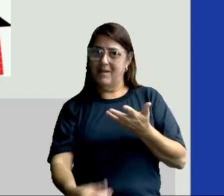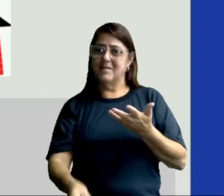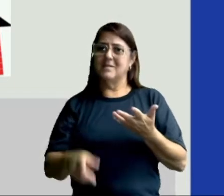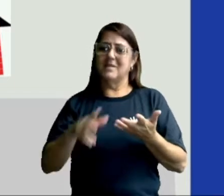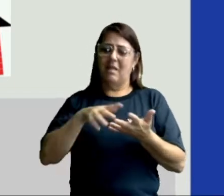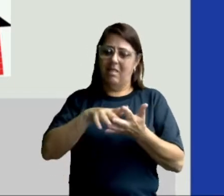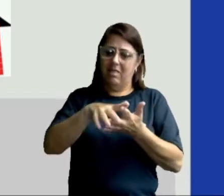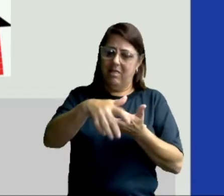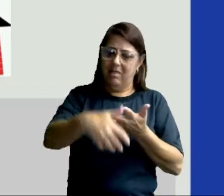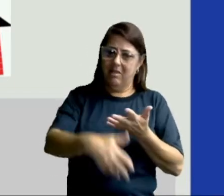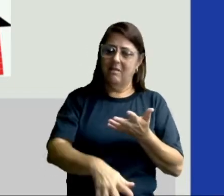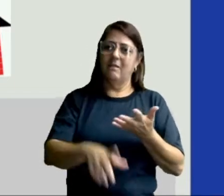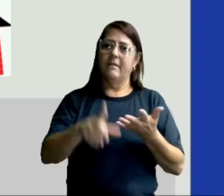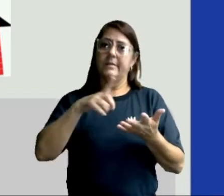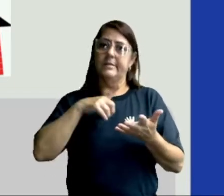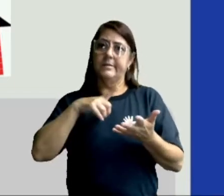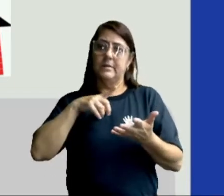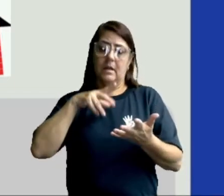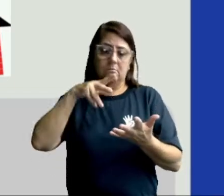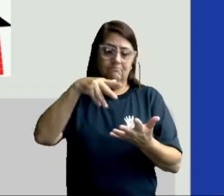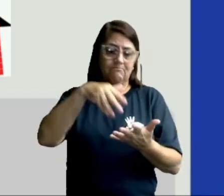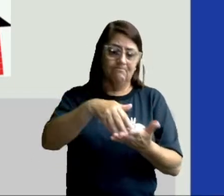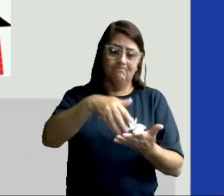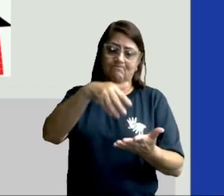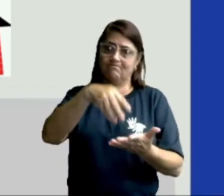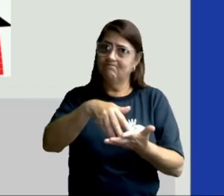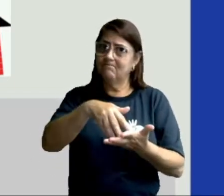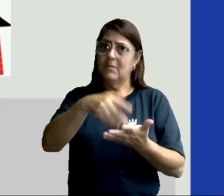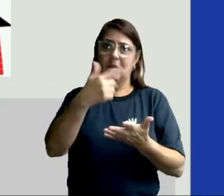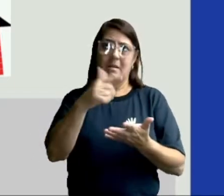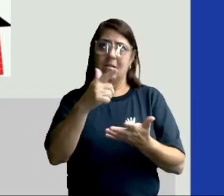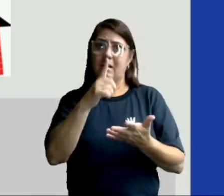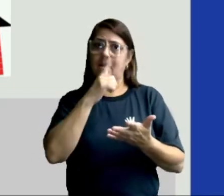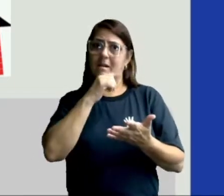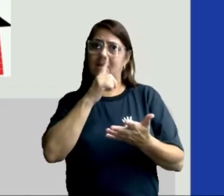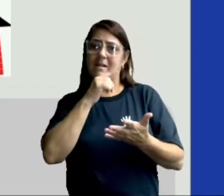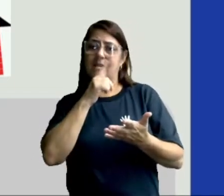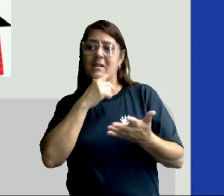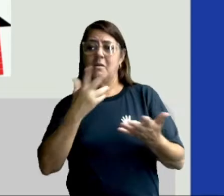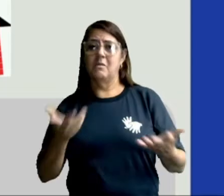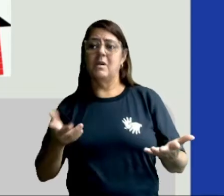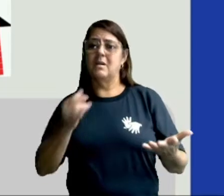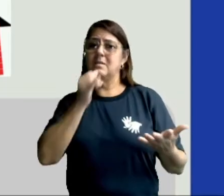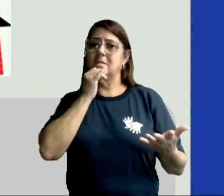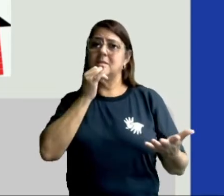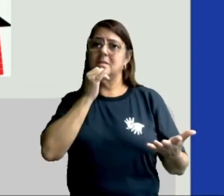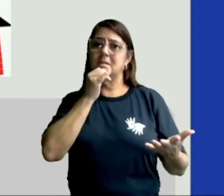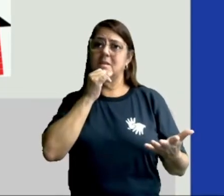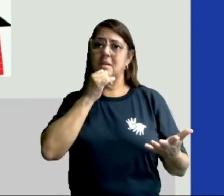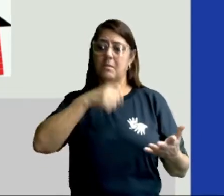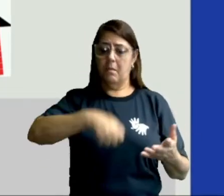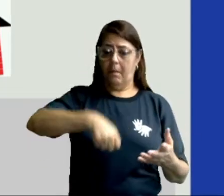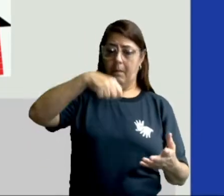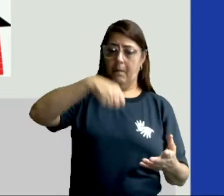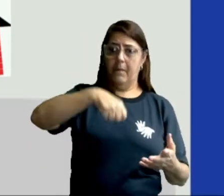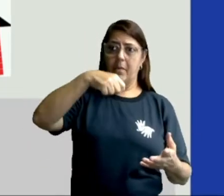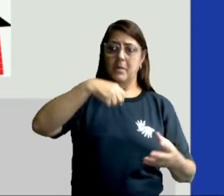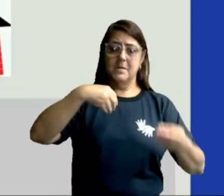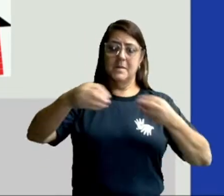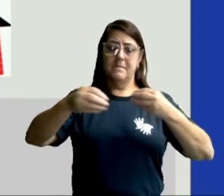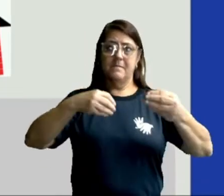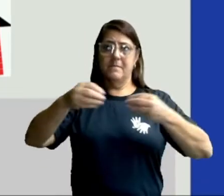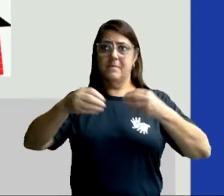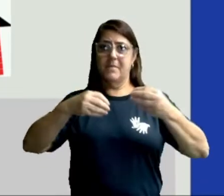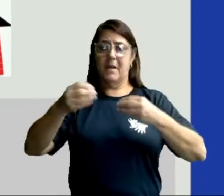que são impermeáveis, ou seja, que não permitem a passagem de água, como, por exemplo, as bolsas plásticas, as